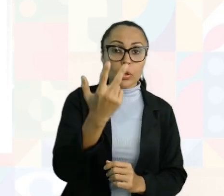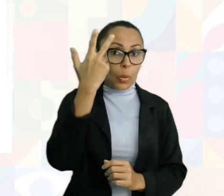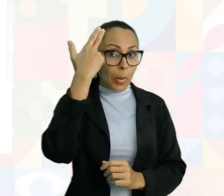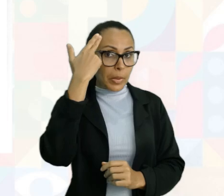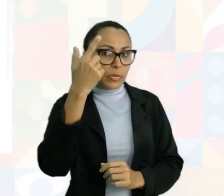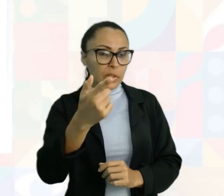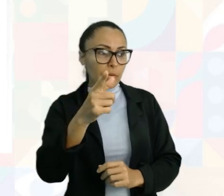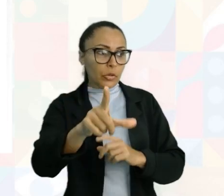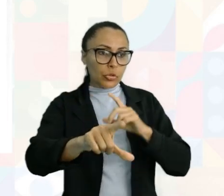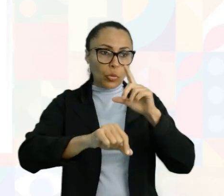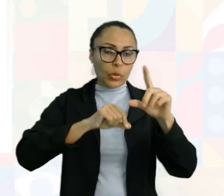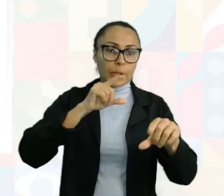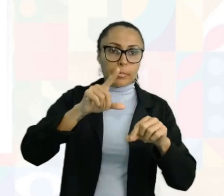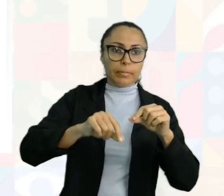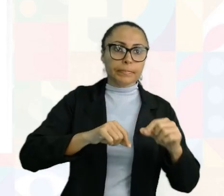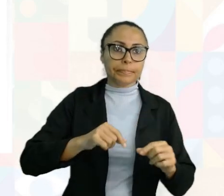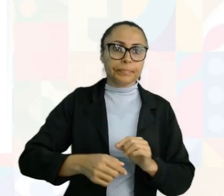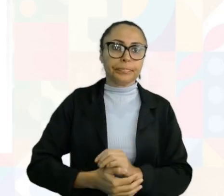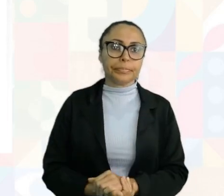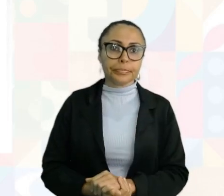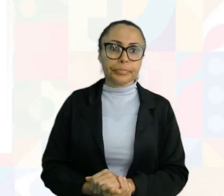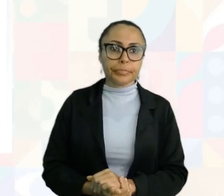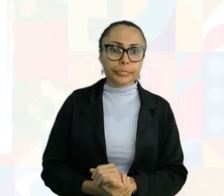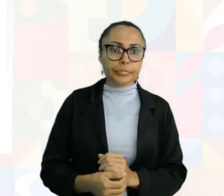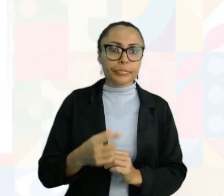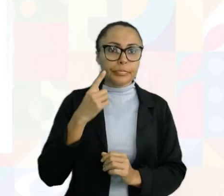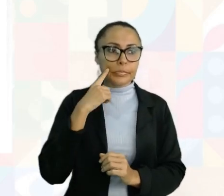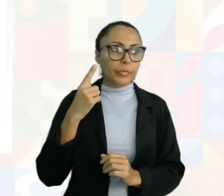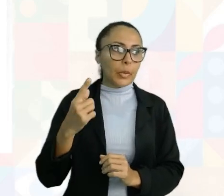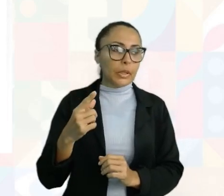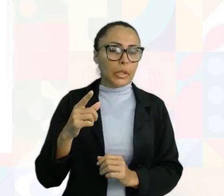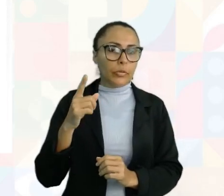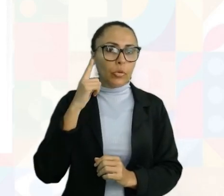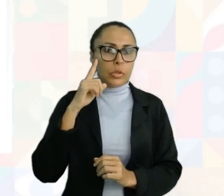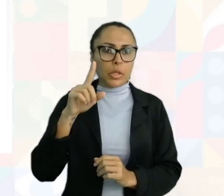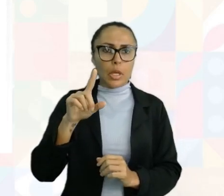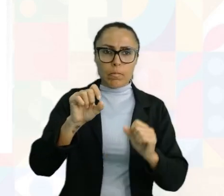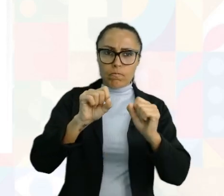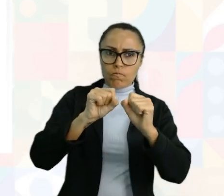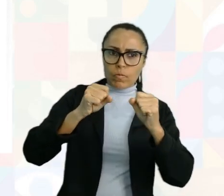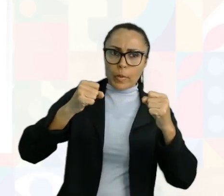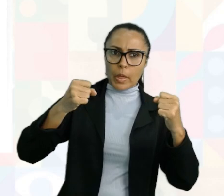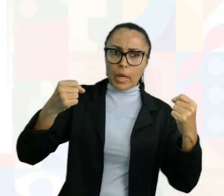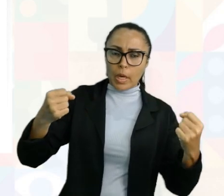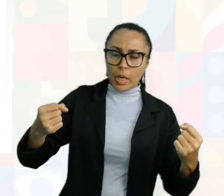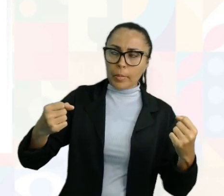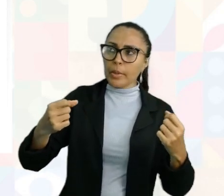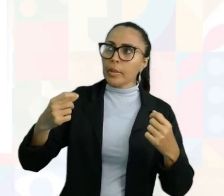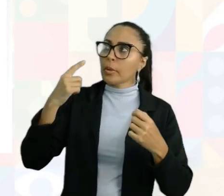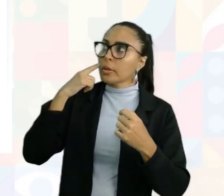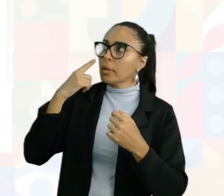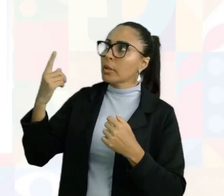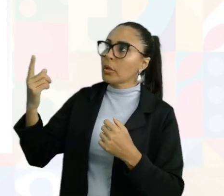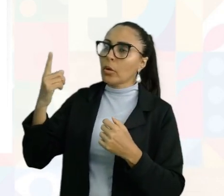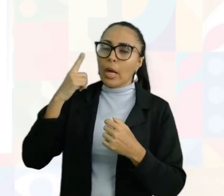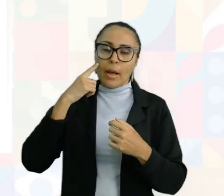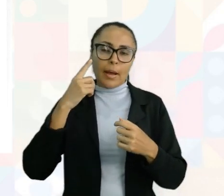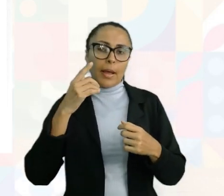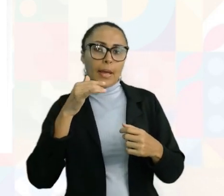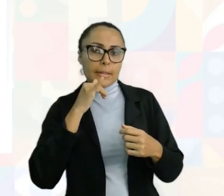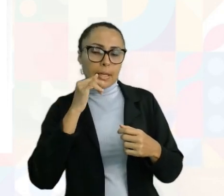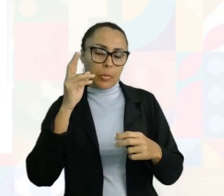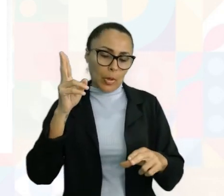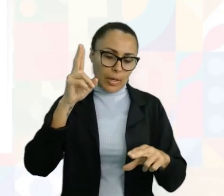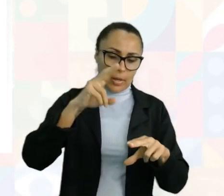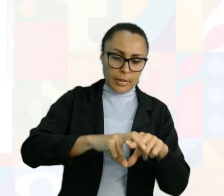escolher o frontal, a parte que você abre o mobiliário, ou no caso de uma cadeira que você senta. Vai ser sempre a vista